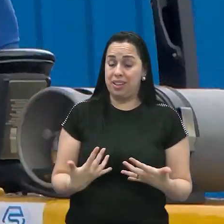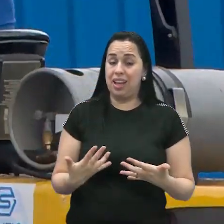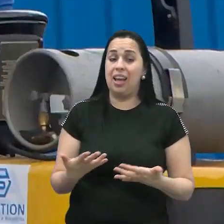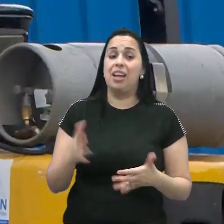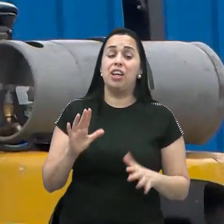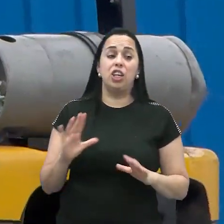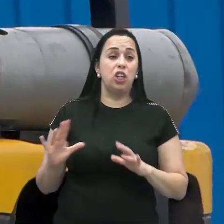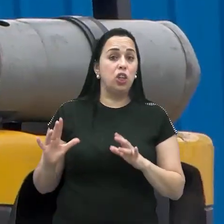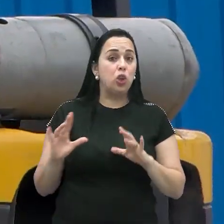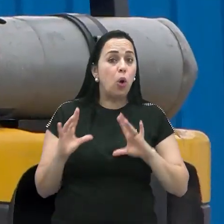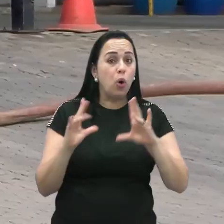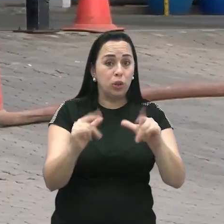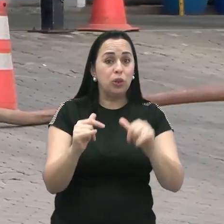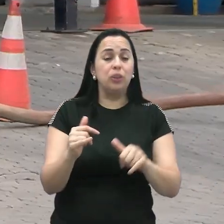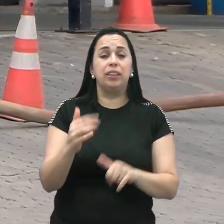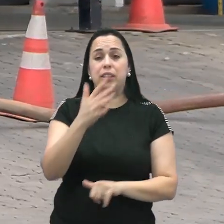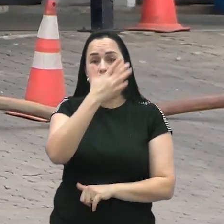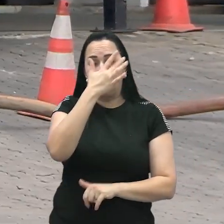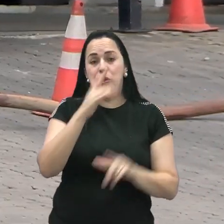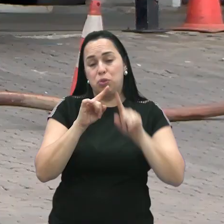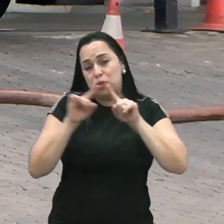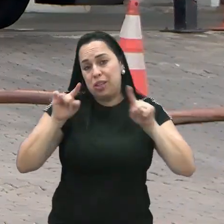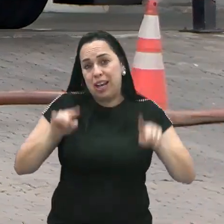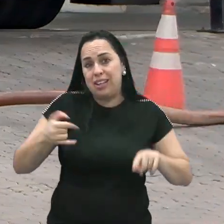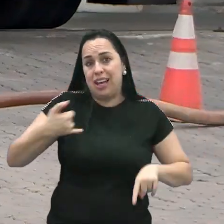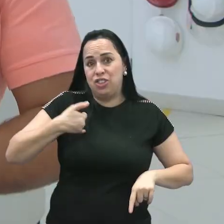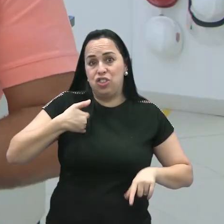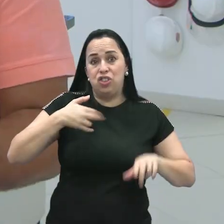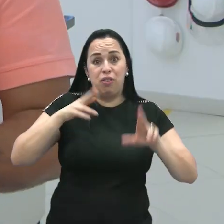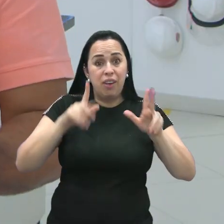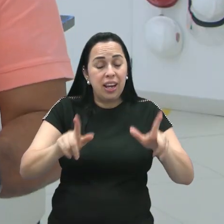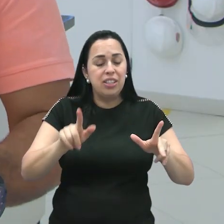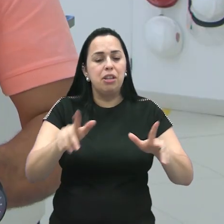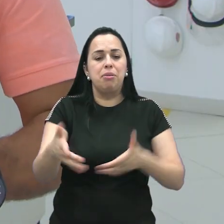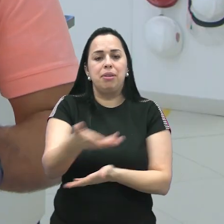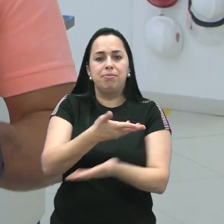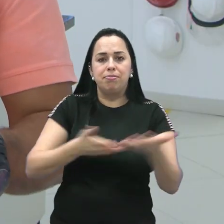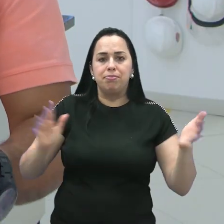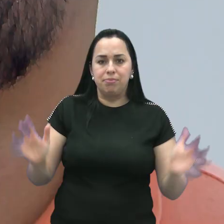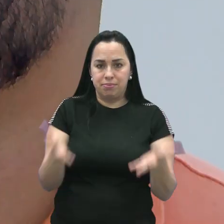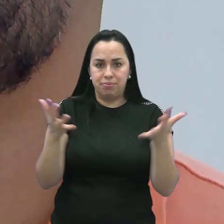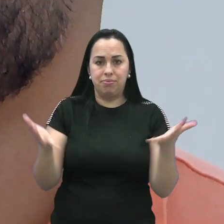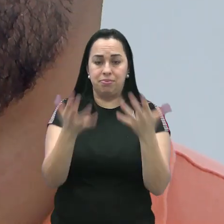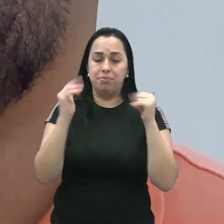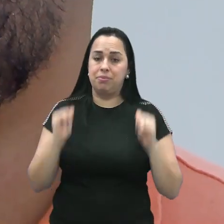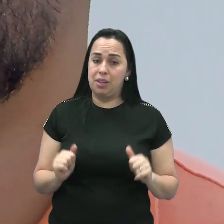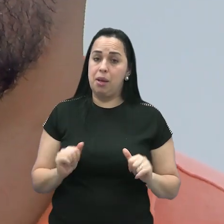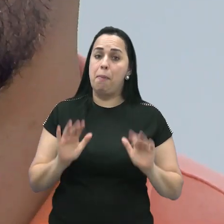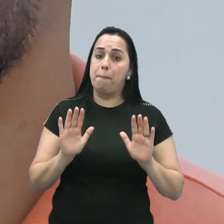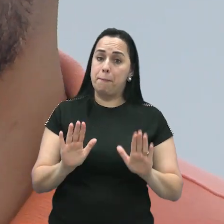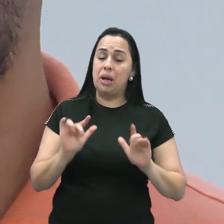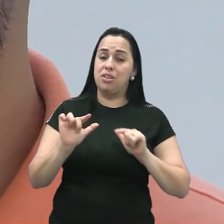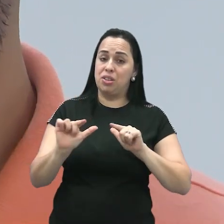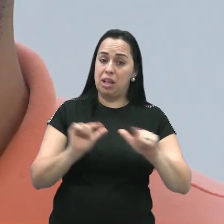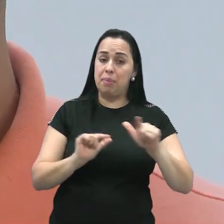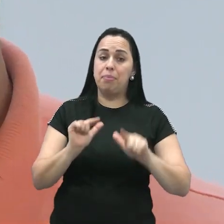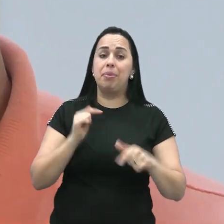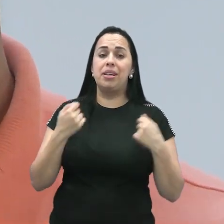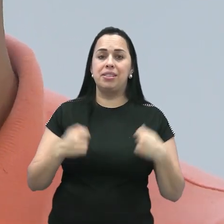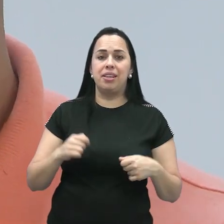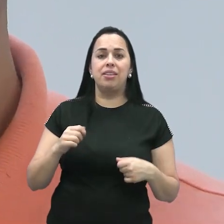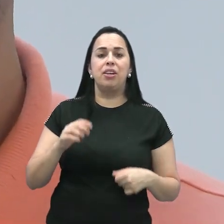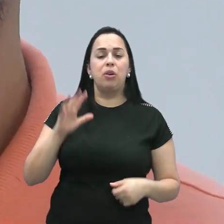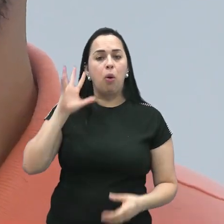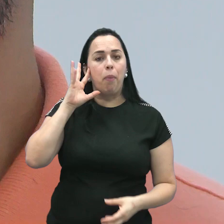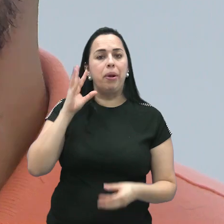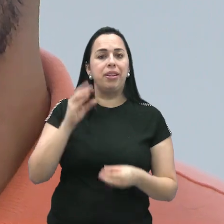os colaboradores de diferentes idades estimulados. De acordo com esse gerente, o mercado de trabalho precisa entender